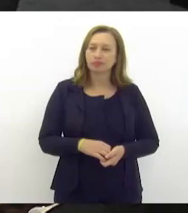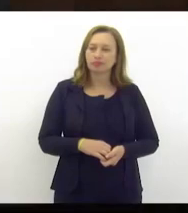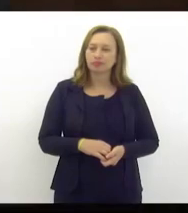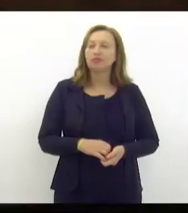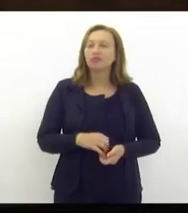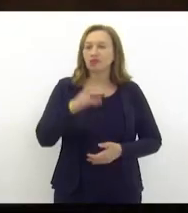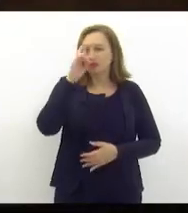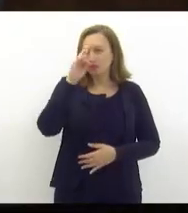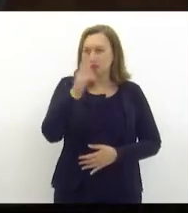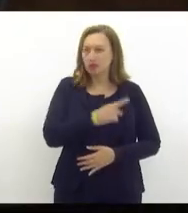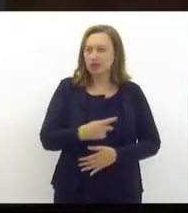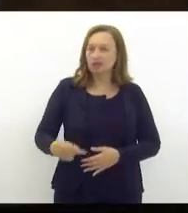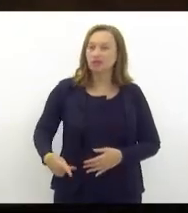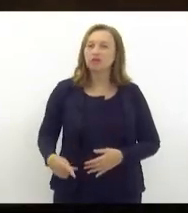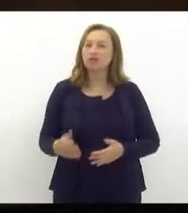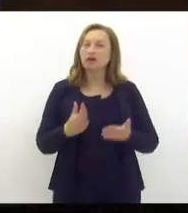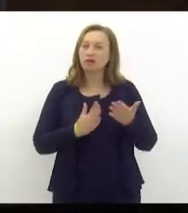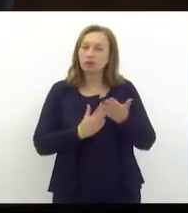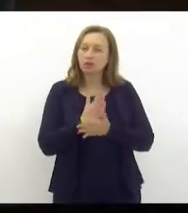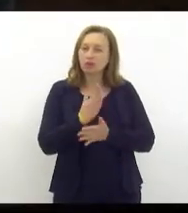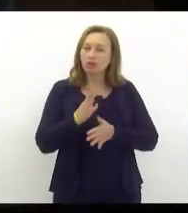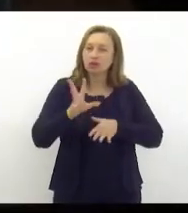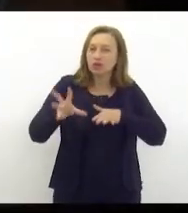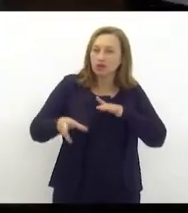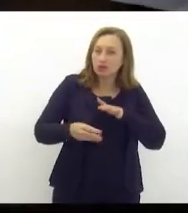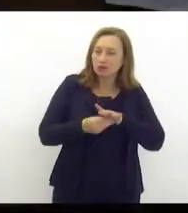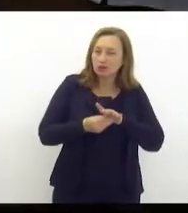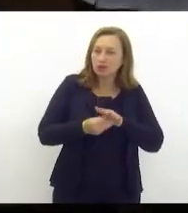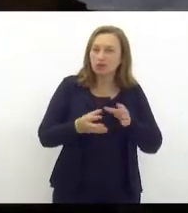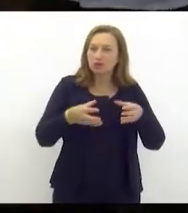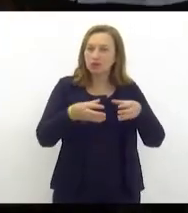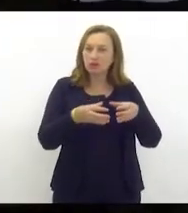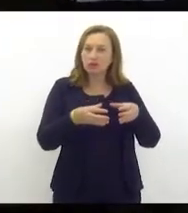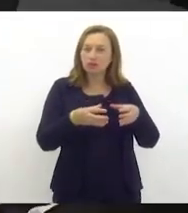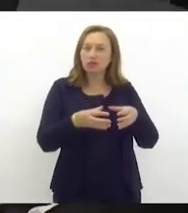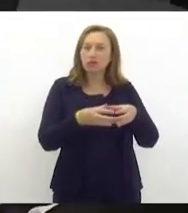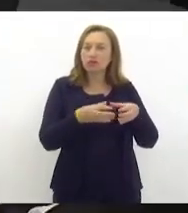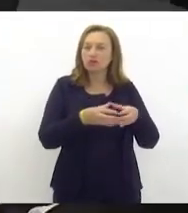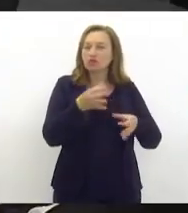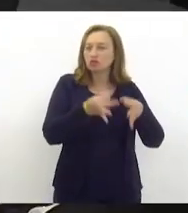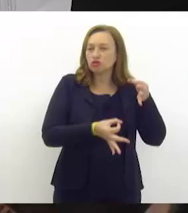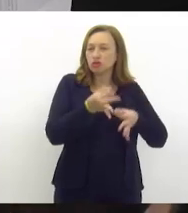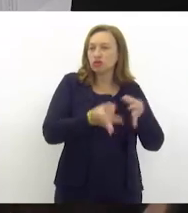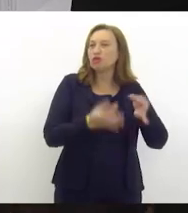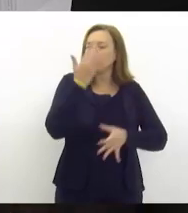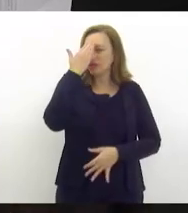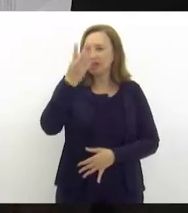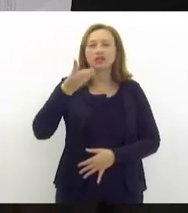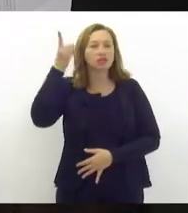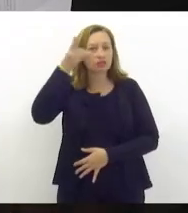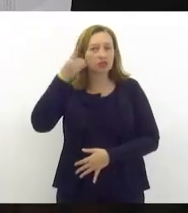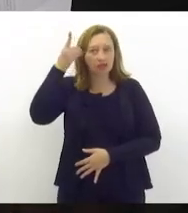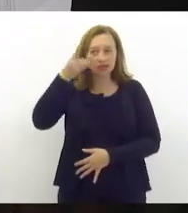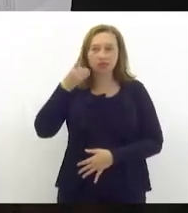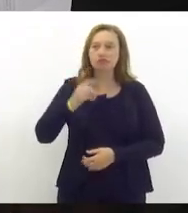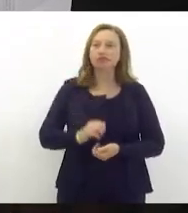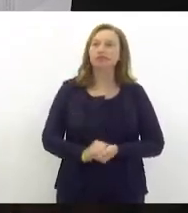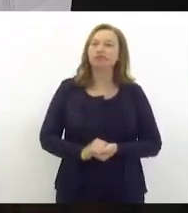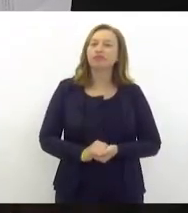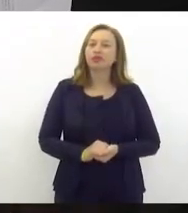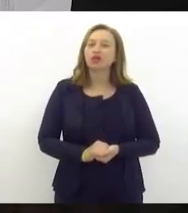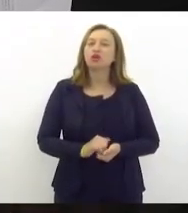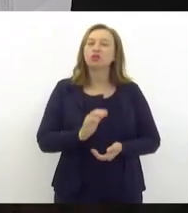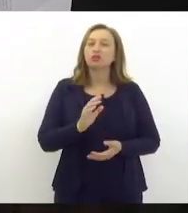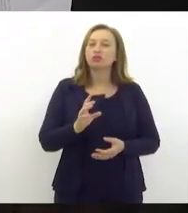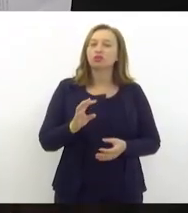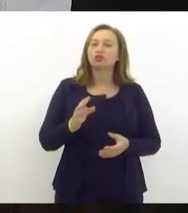Senhor presidente, favorável com as emendas da Comissão de Constituição e Justiça. Muito obrigado, deputado Cozzolino. Com os